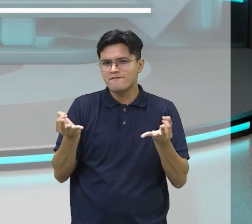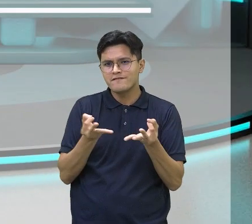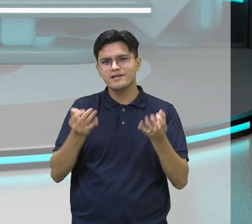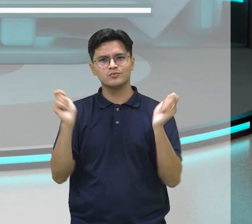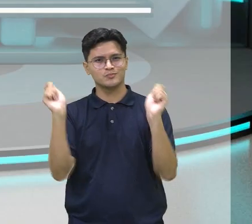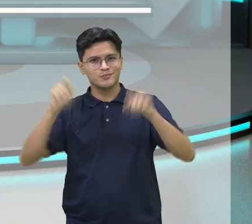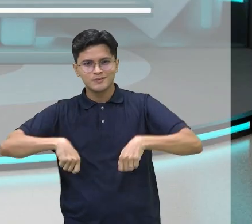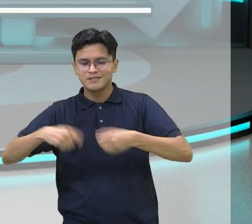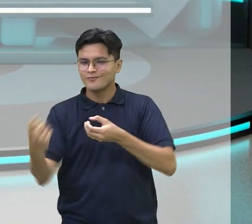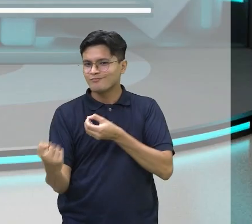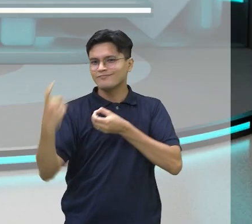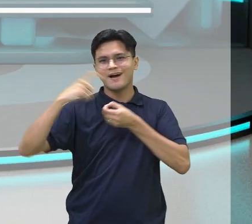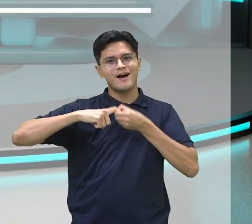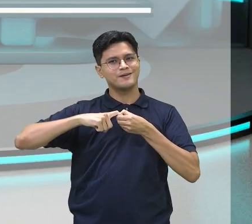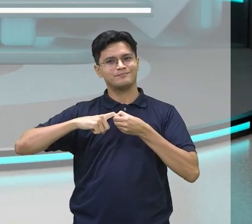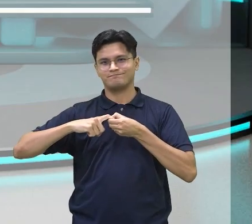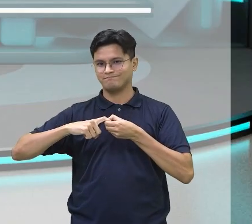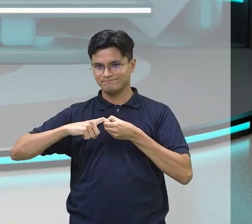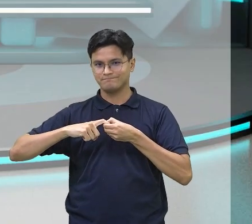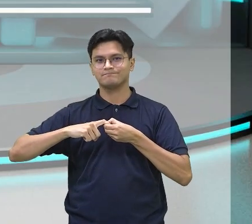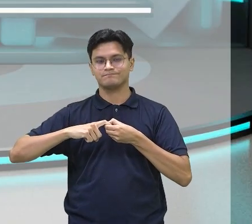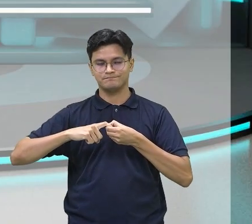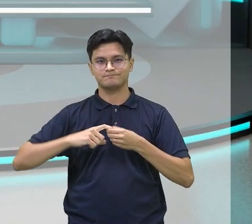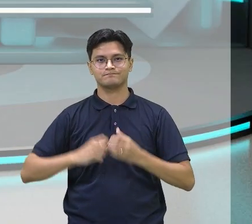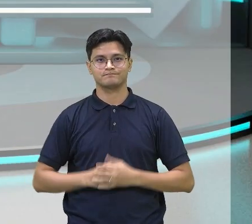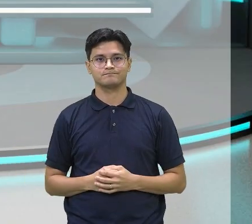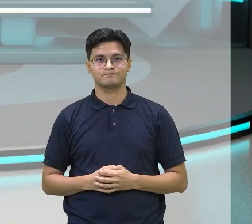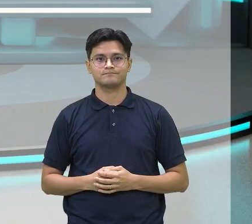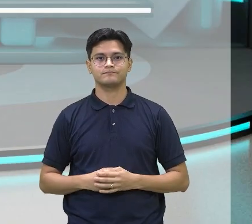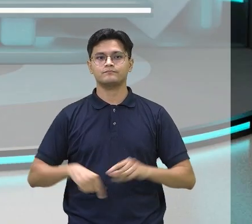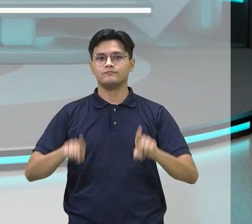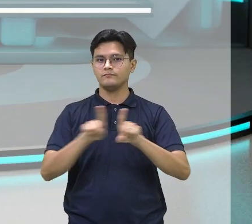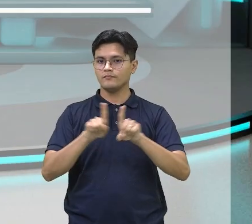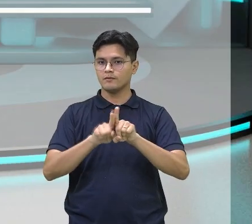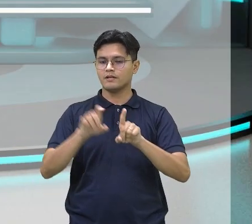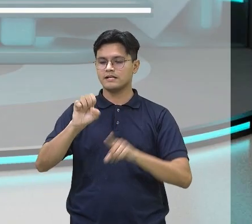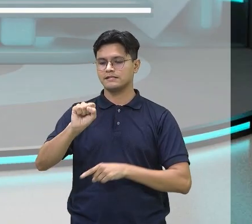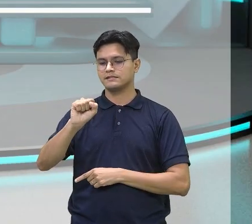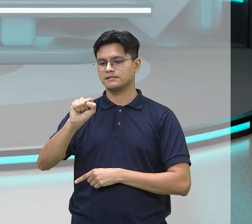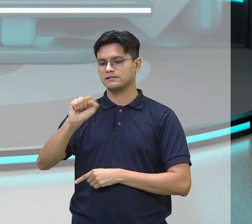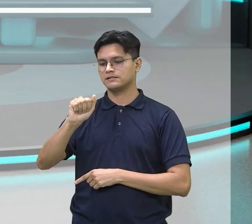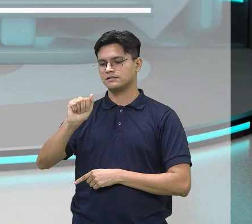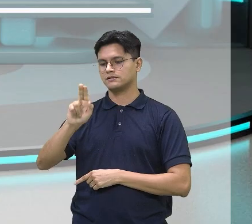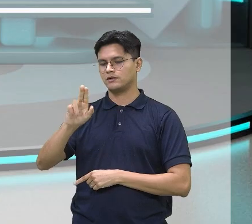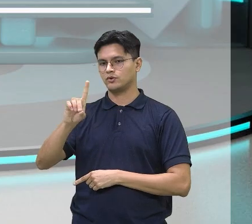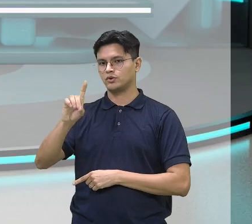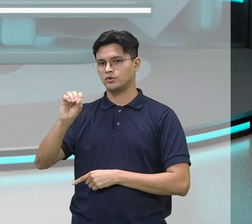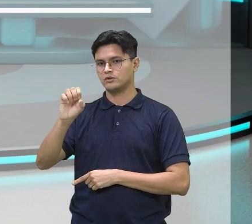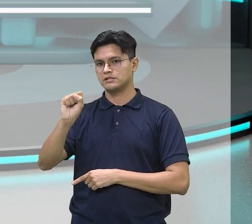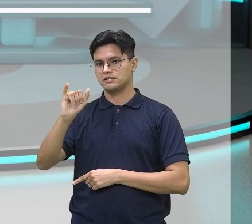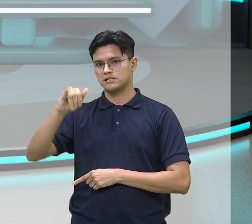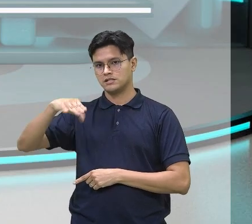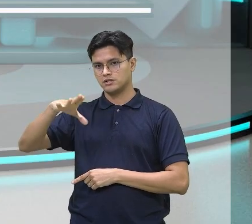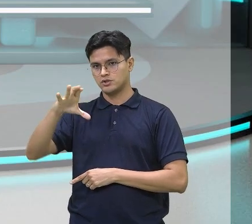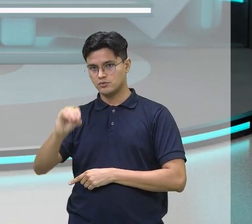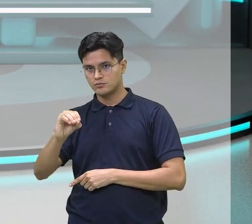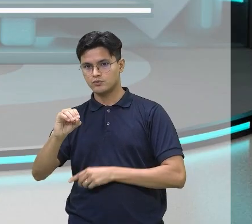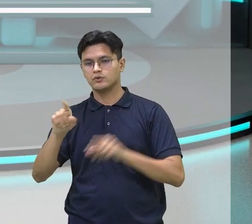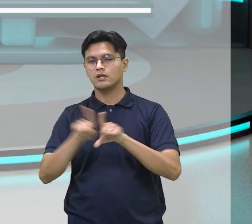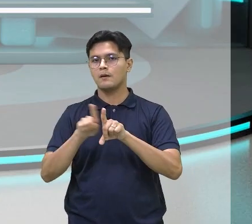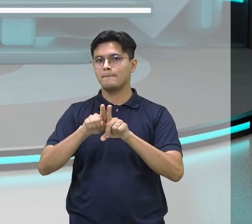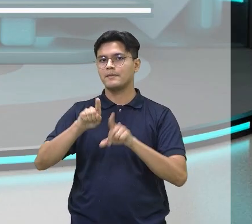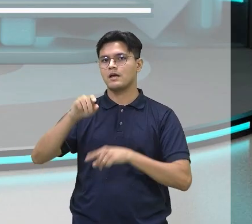saudade ele gostaria de voltar, mas não pode mais, né? Saudosismo e melancolia diante da passagem